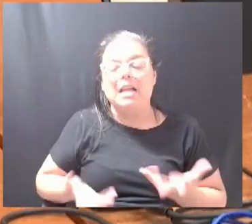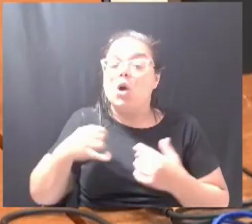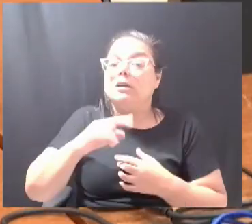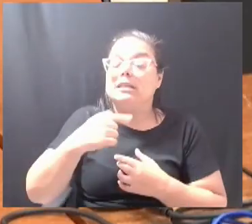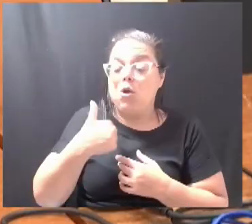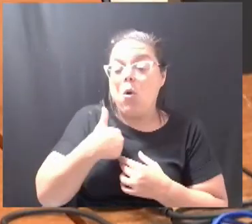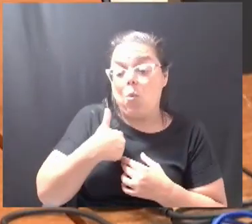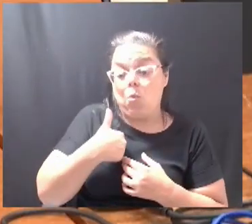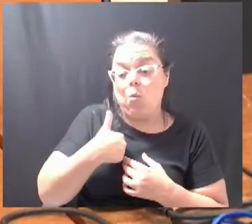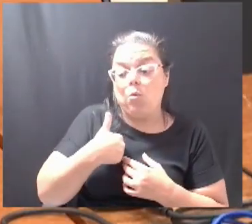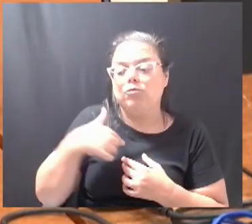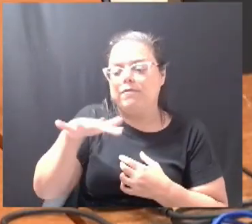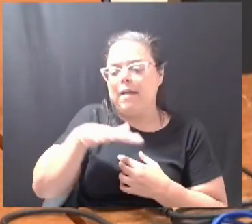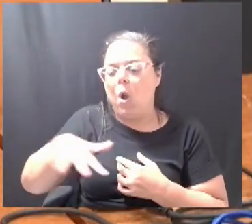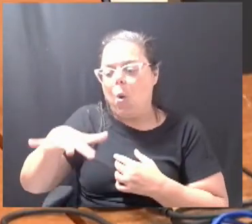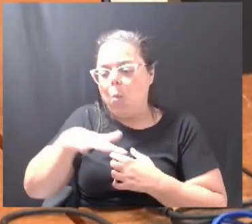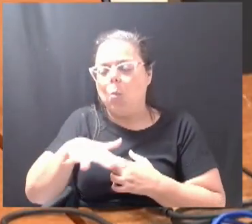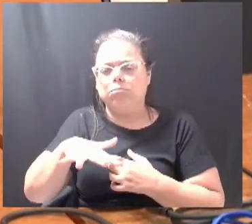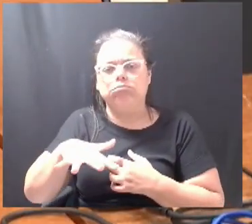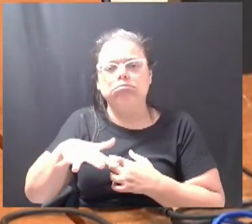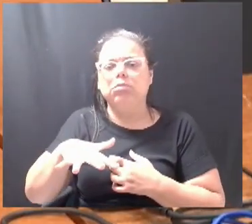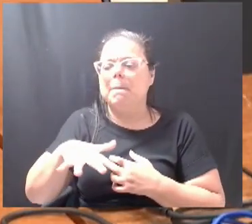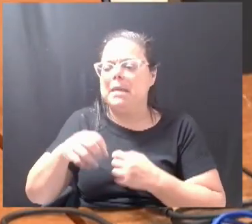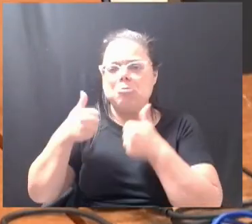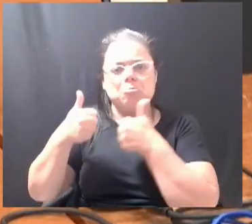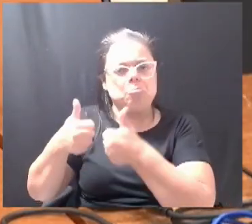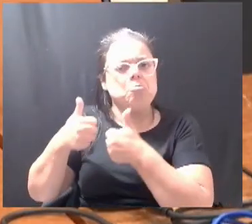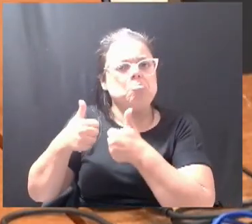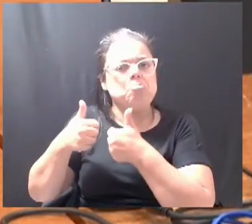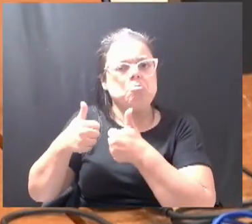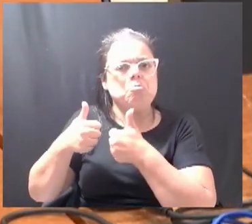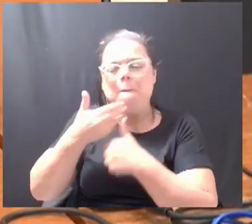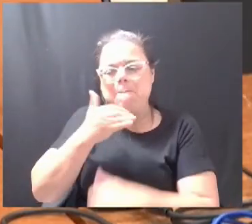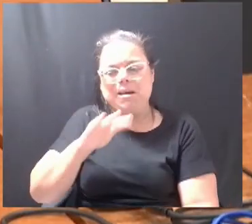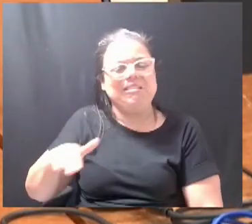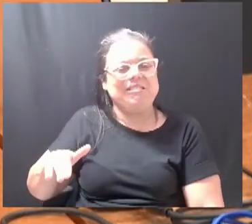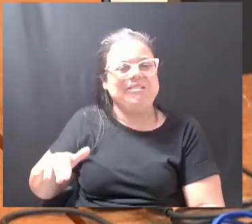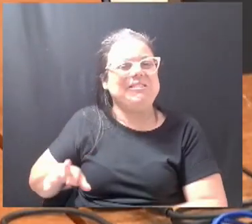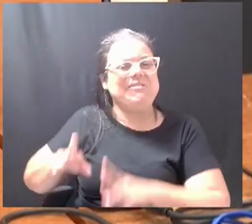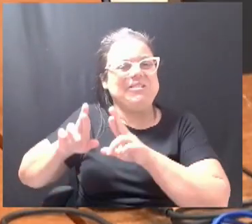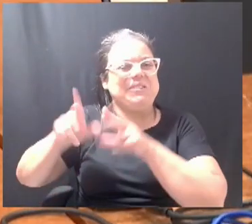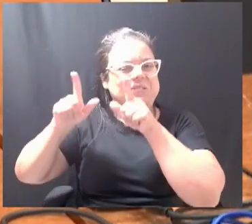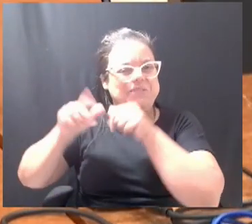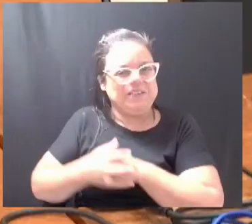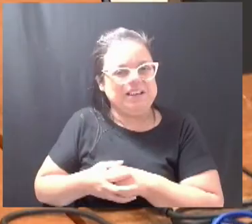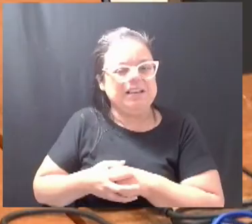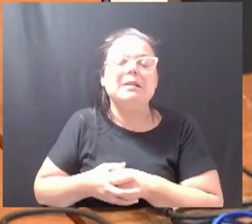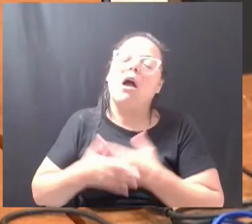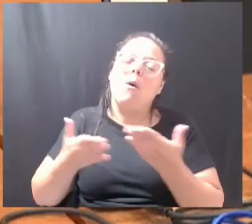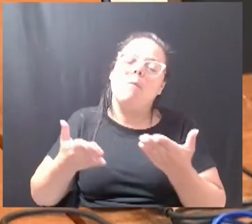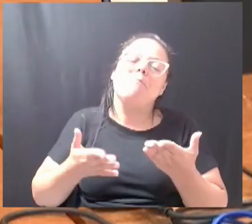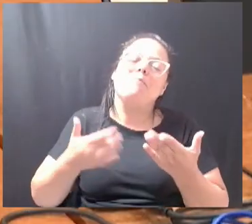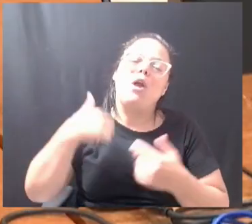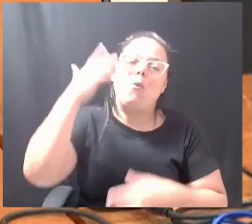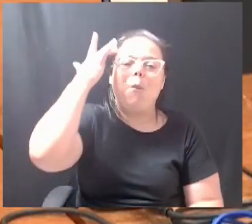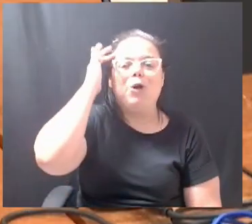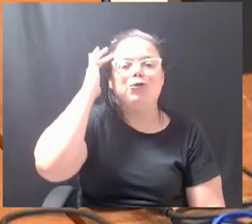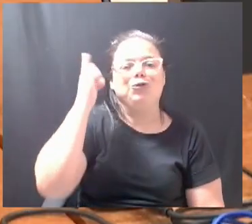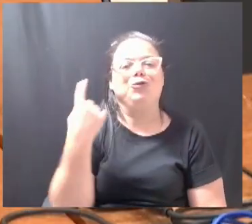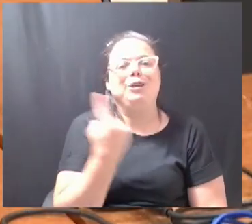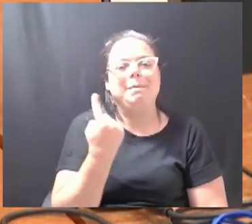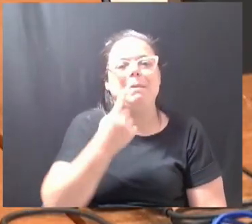positivo dentro para essa criança, muita coisa pode ser diferente. Então, eu acho que o primeiro ponto das ações envolve coisas de